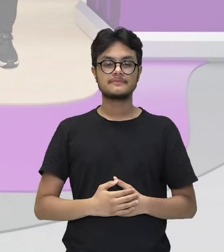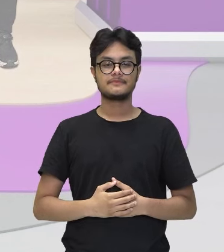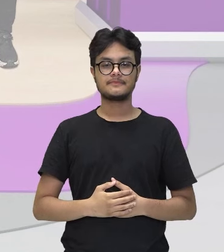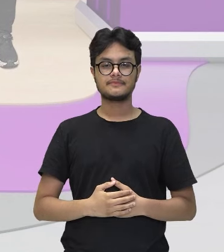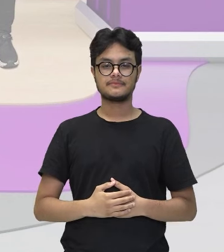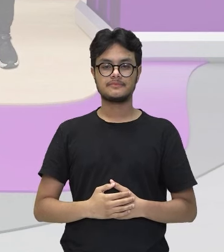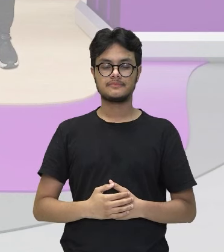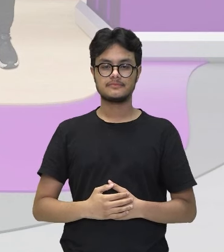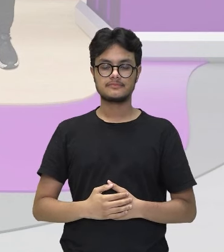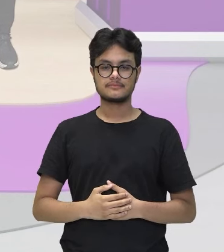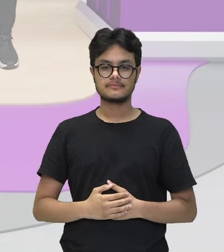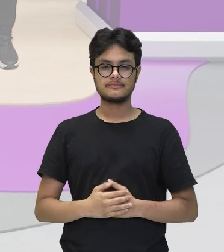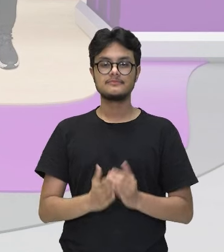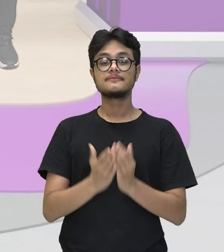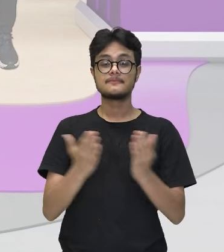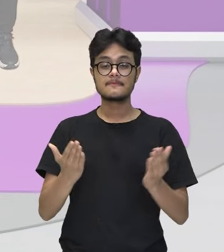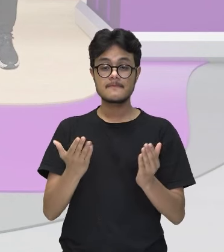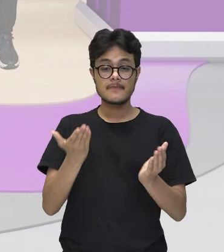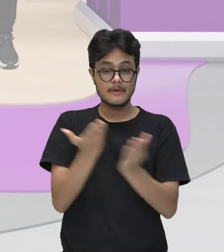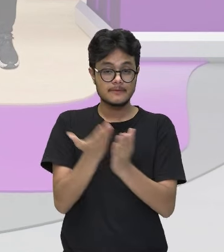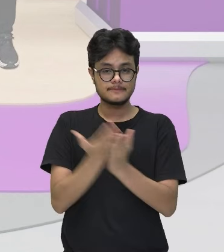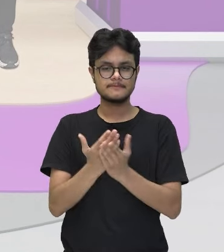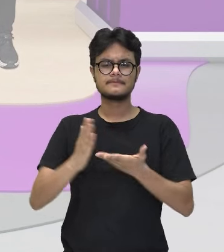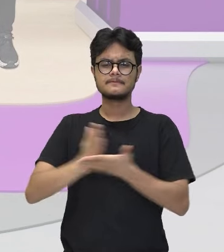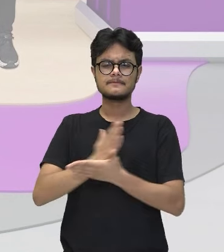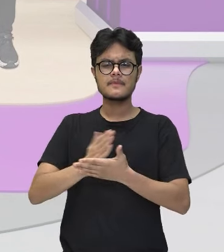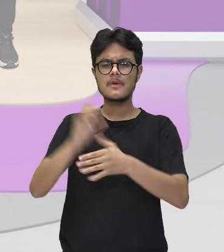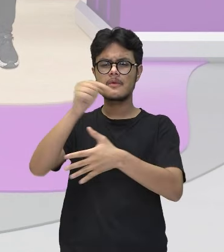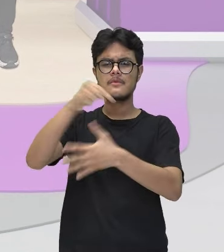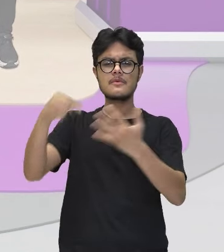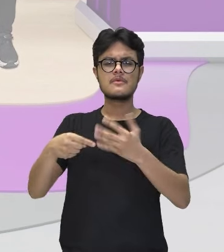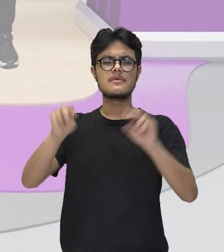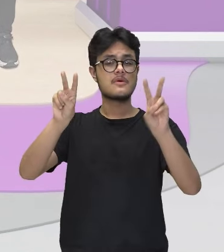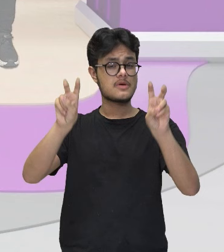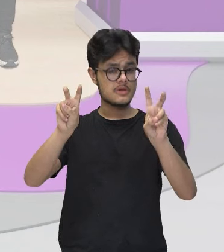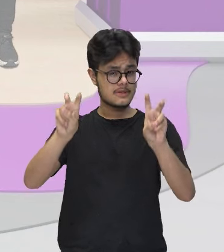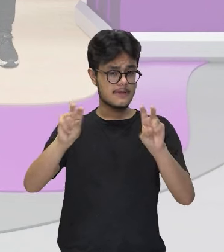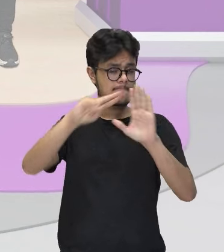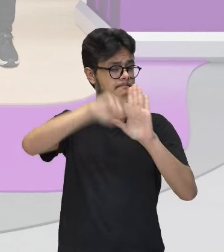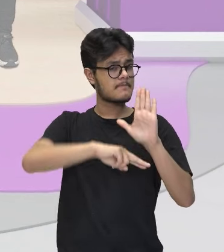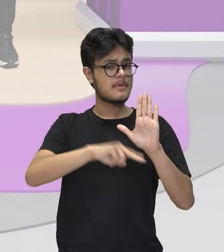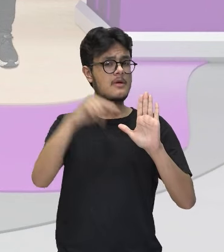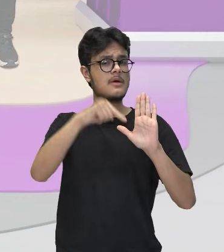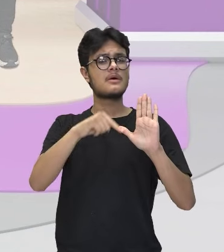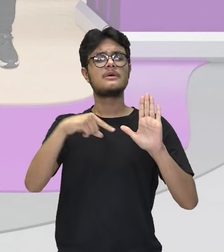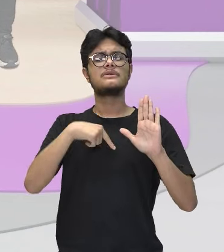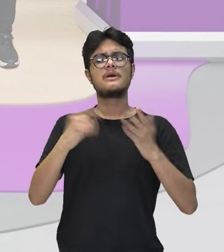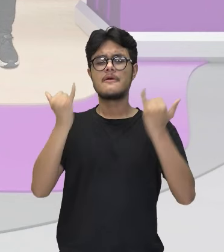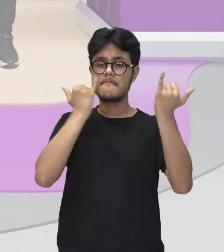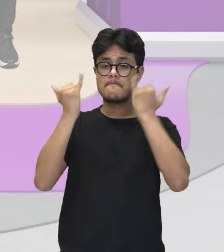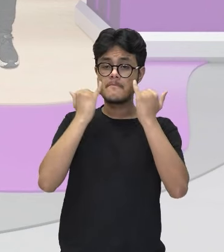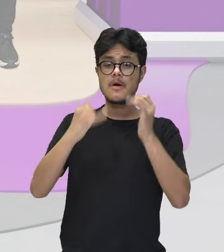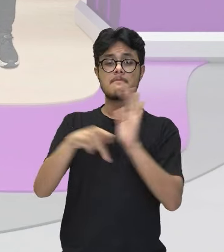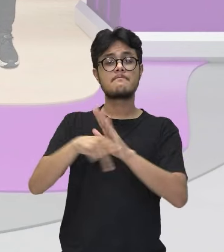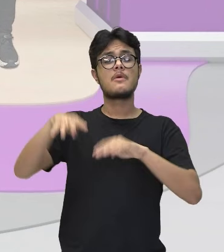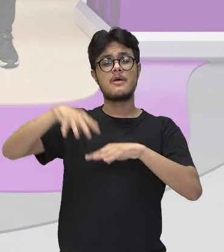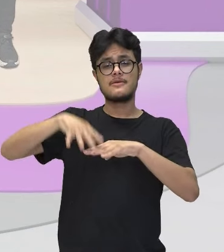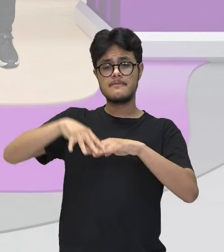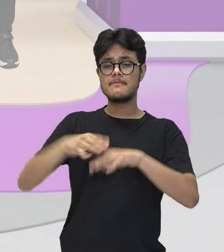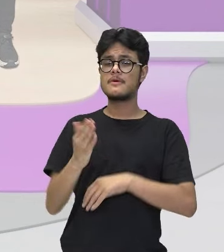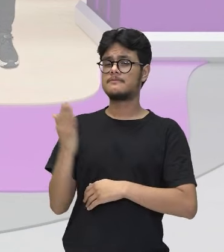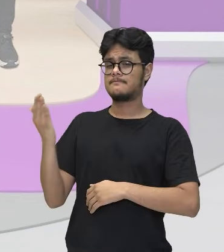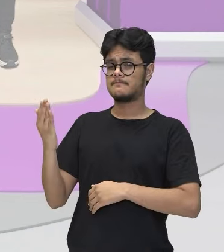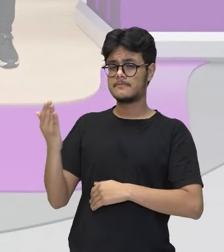bom? Então, a gente vai ver algumas relações que a gente pode retirar desse triângulo retângulo,